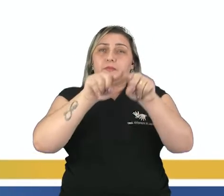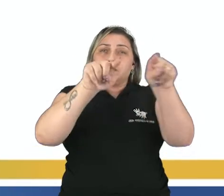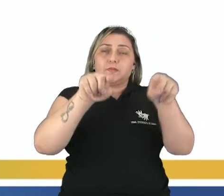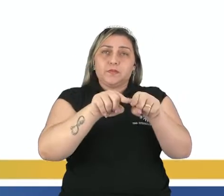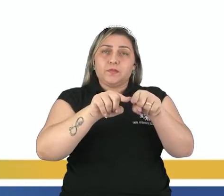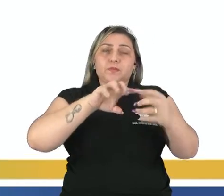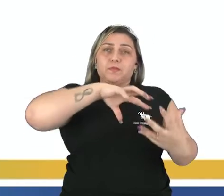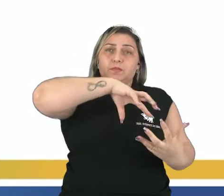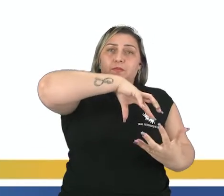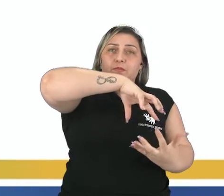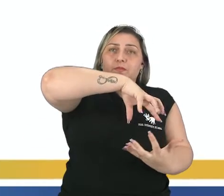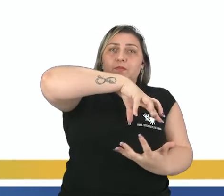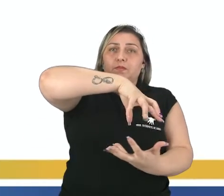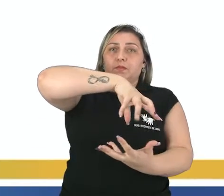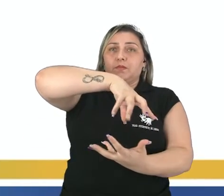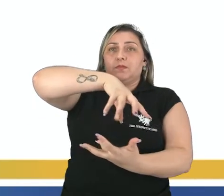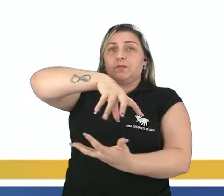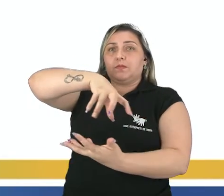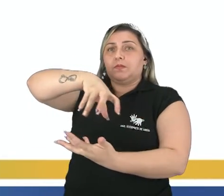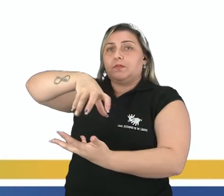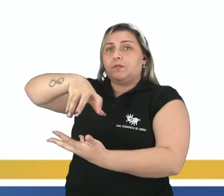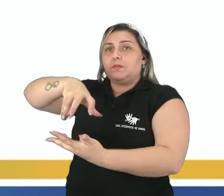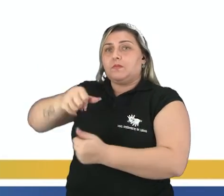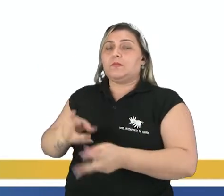ao girar, você percebe